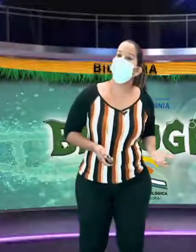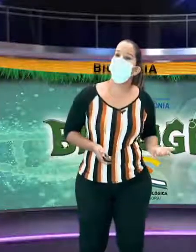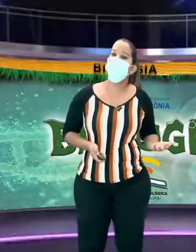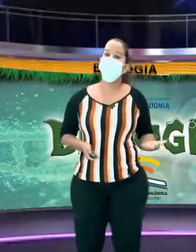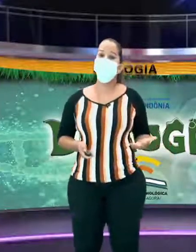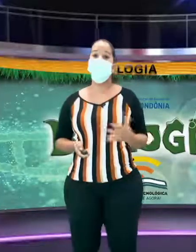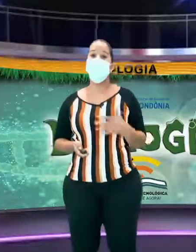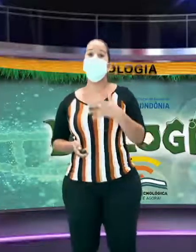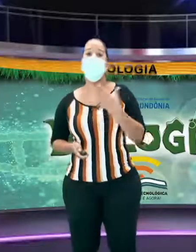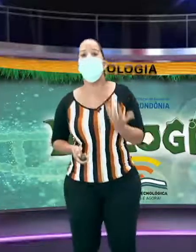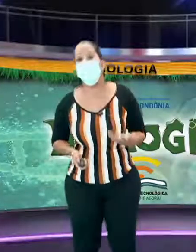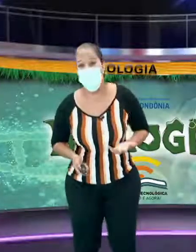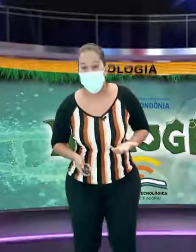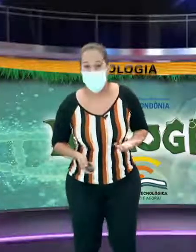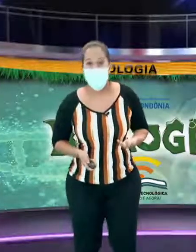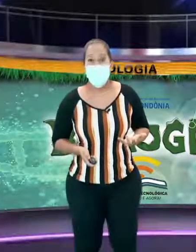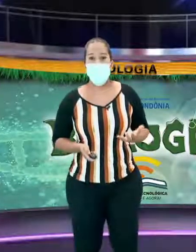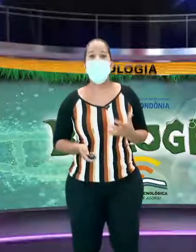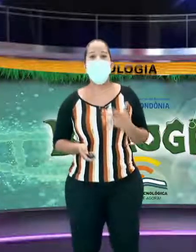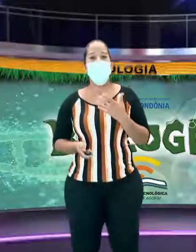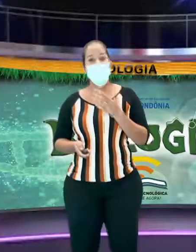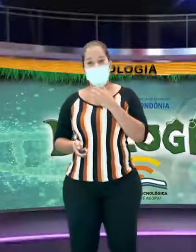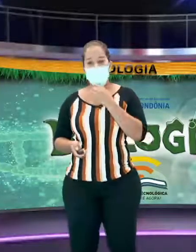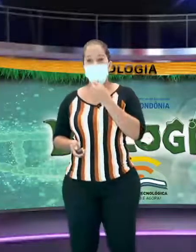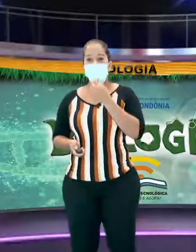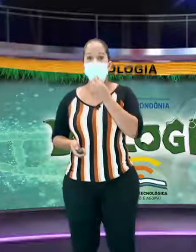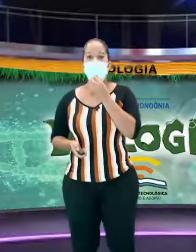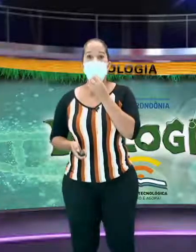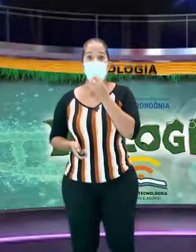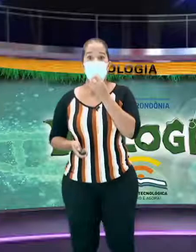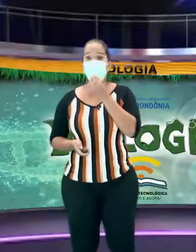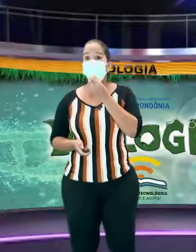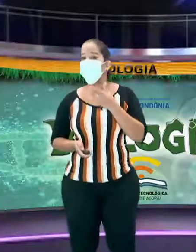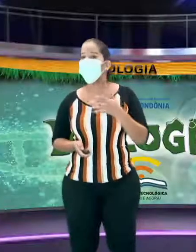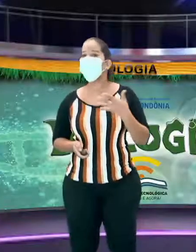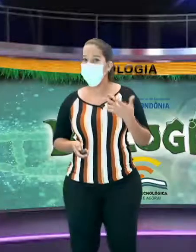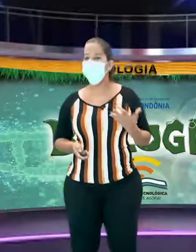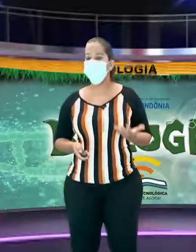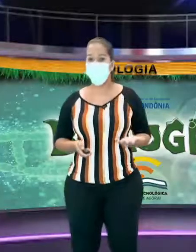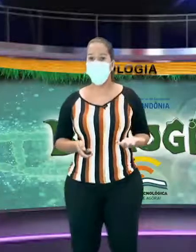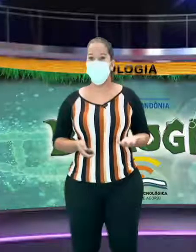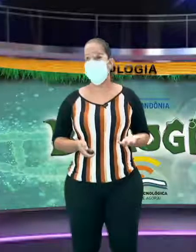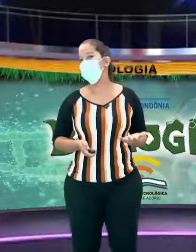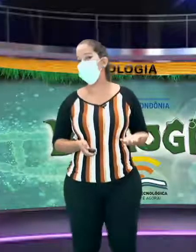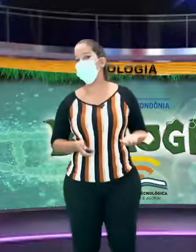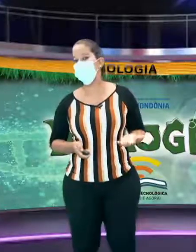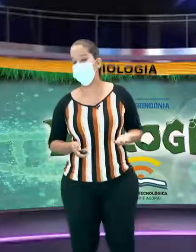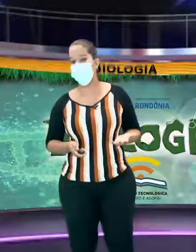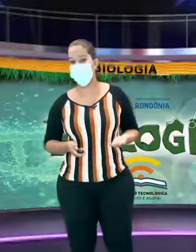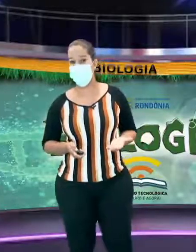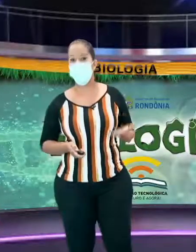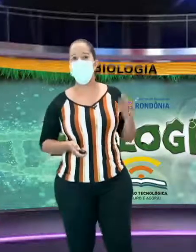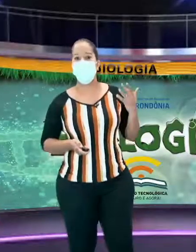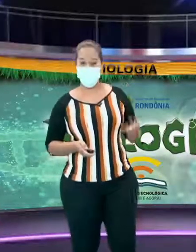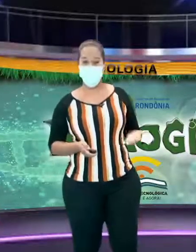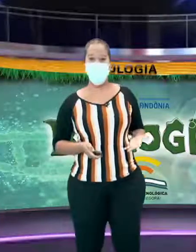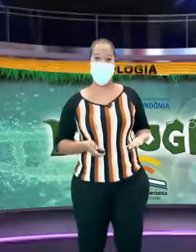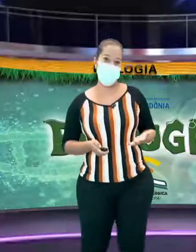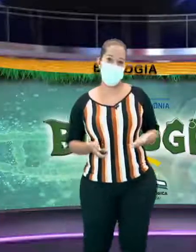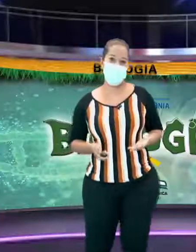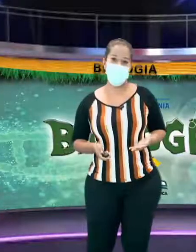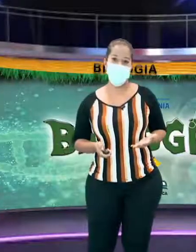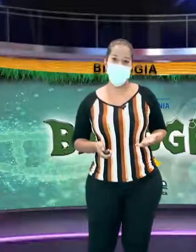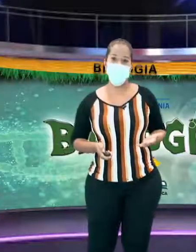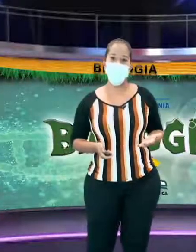sua época, né, marcaram a ciência com a sua curiosidade. É muito importante a curiosidade dentro